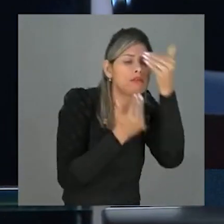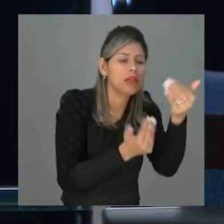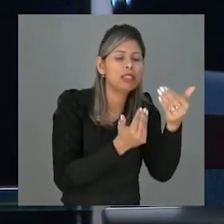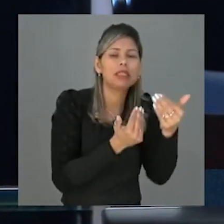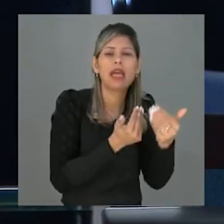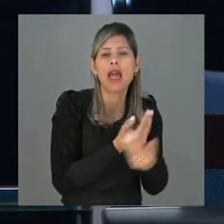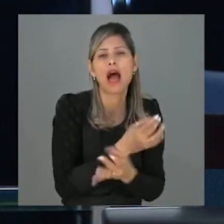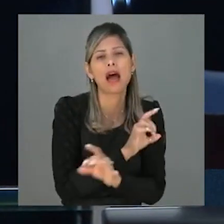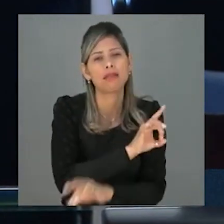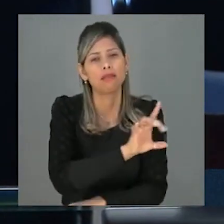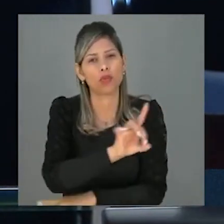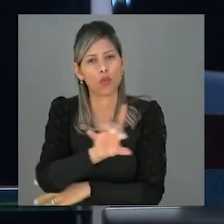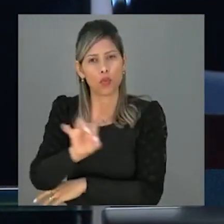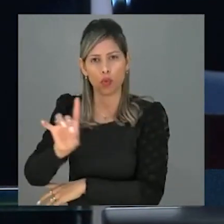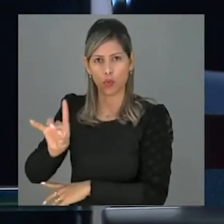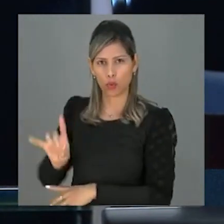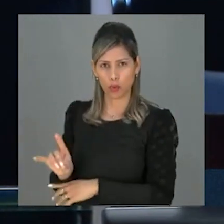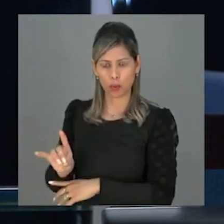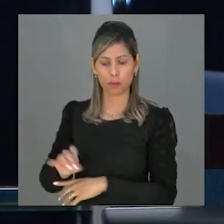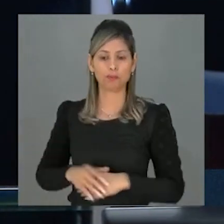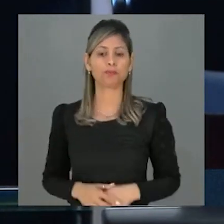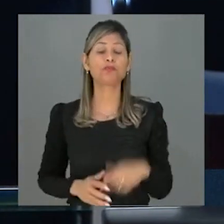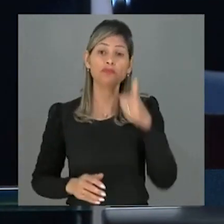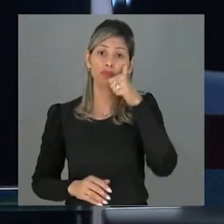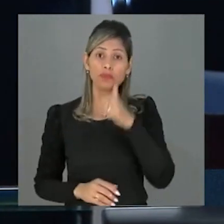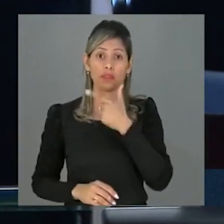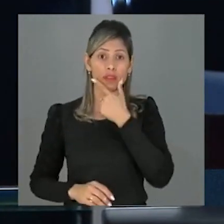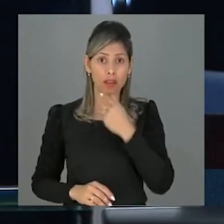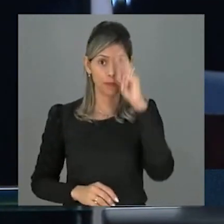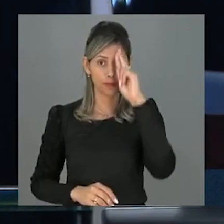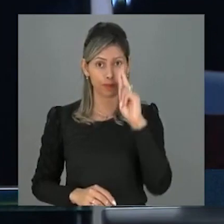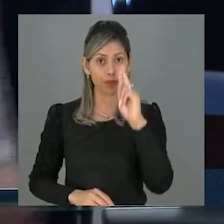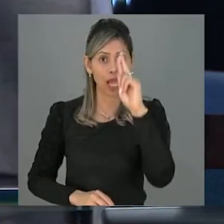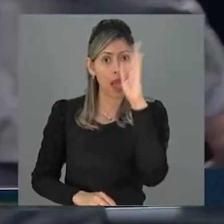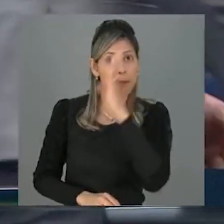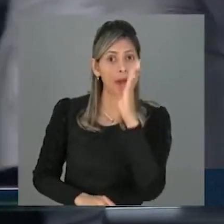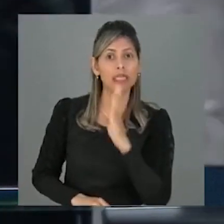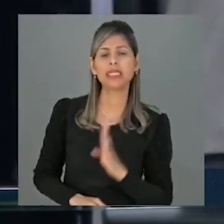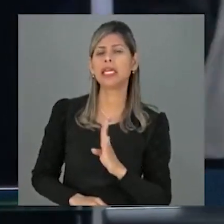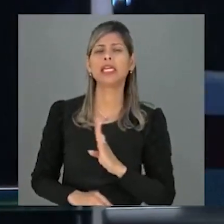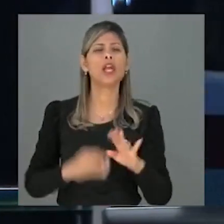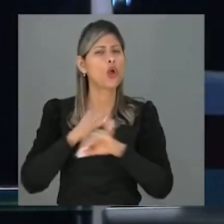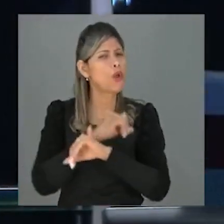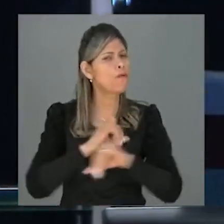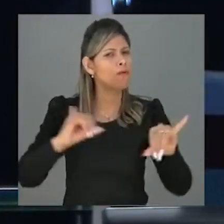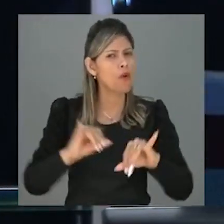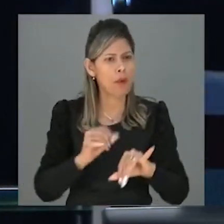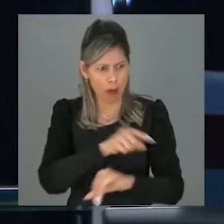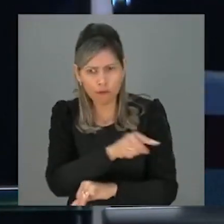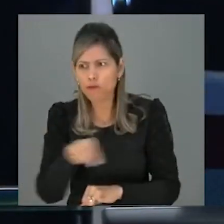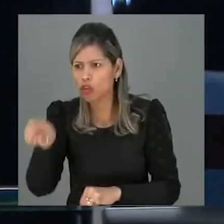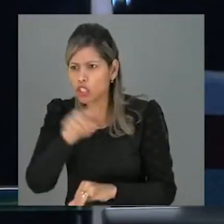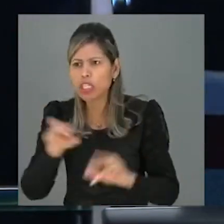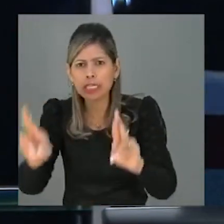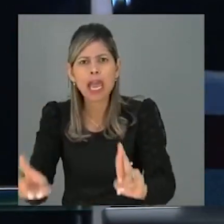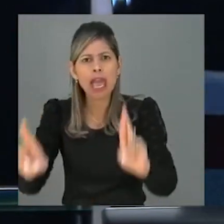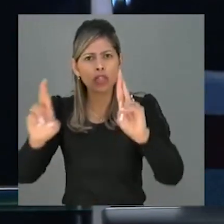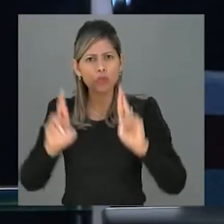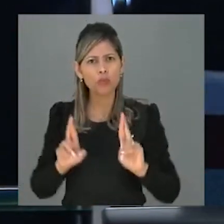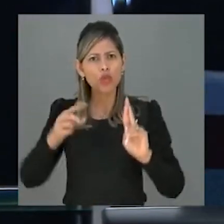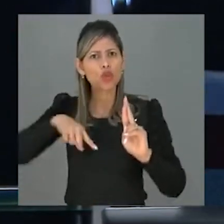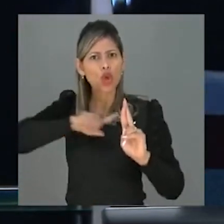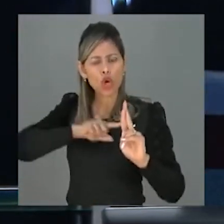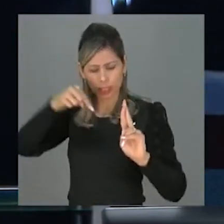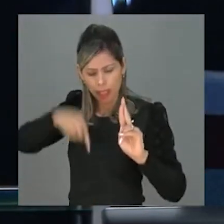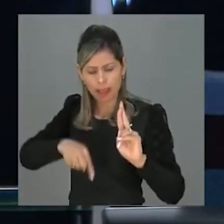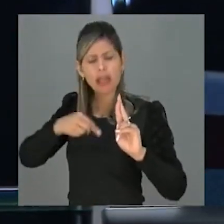às brasileiras e aos brasileiros, todos aqueles que respeitam nossas instituições, que nossa democracia está de pé e